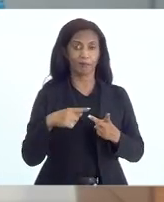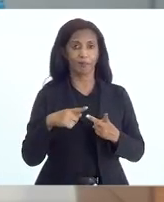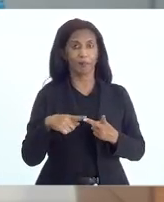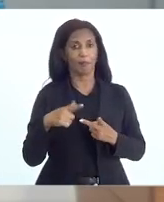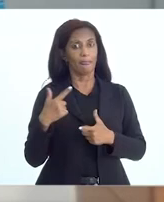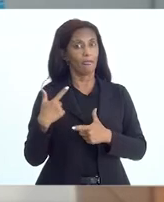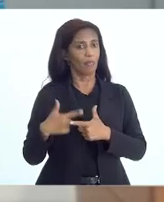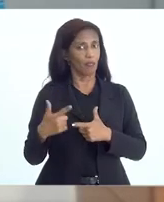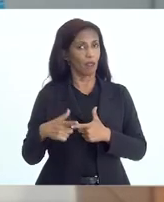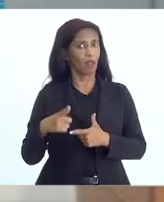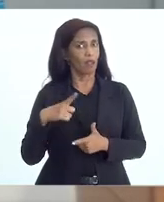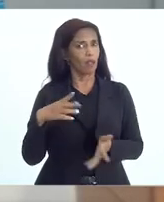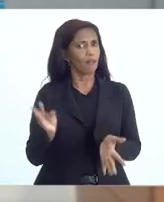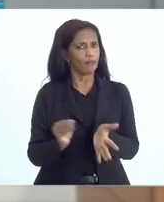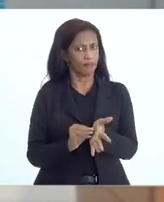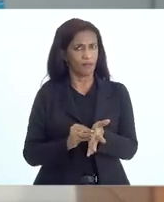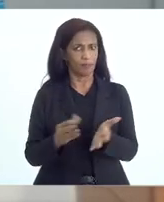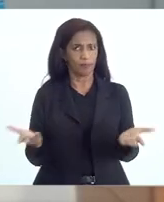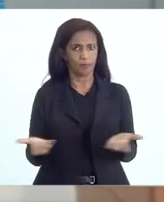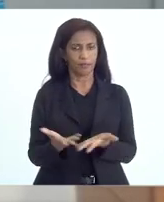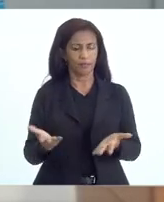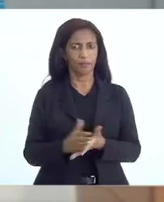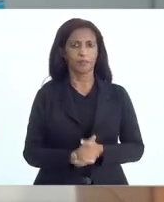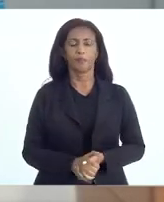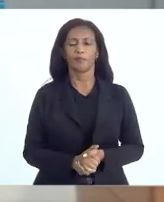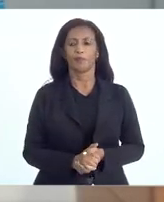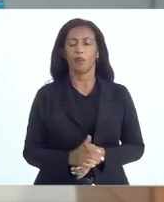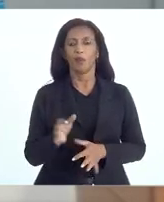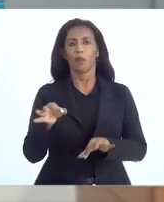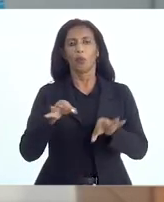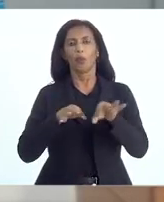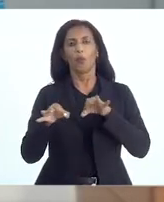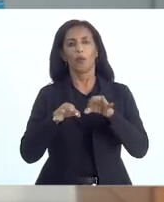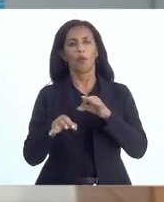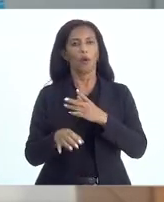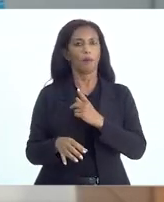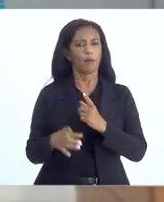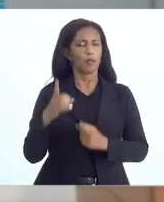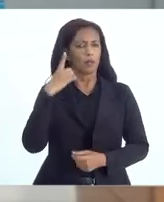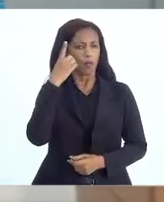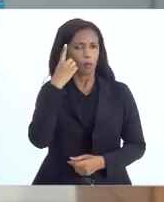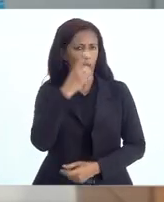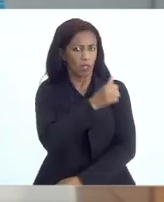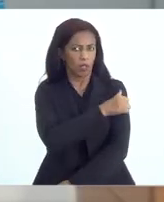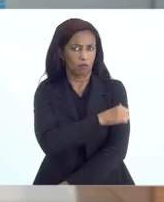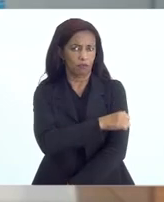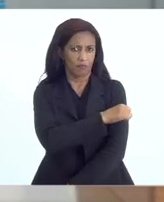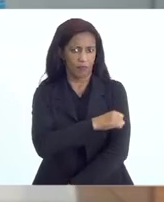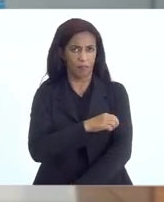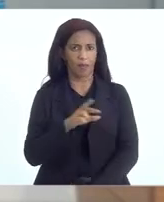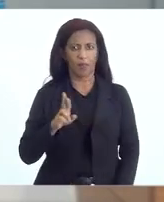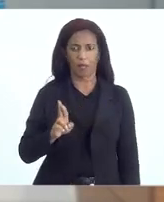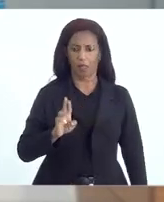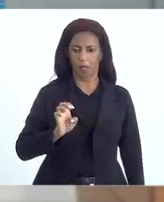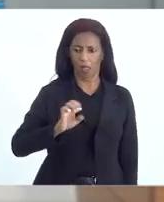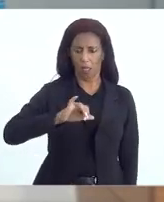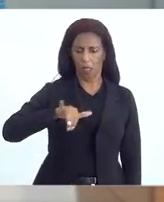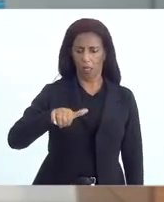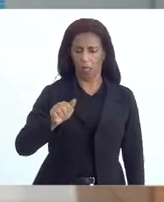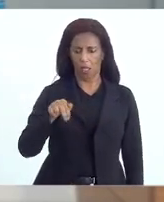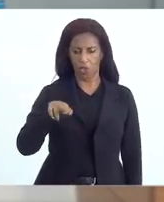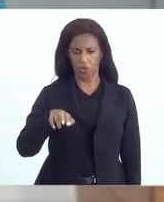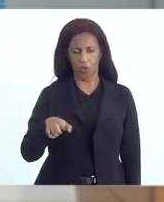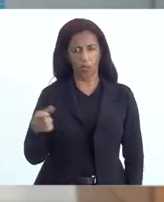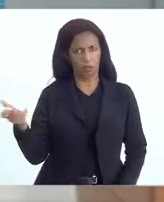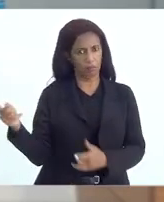e nós temos um déficit hoje E conforme a enfermeira Rejane falou aqui antes de deixar essa seção para ir para uma